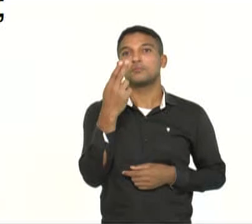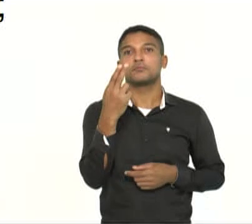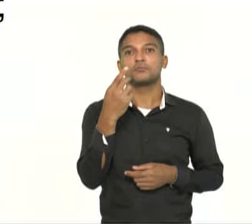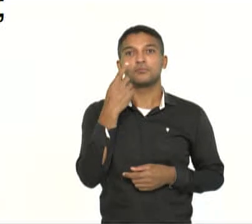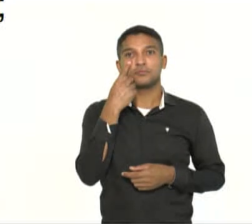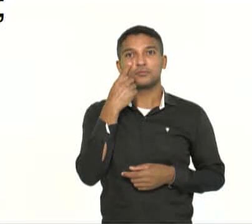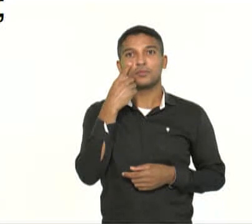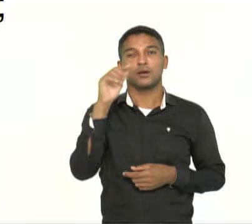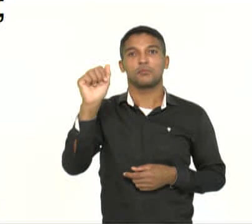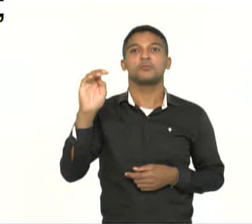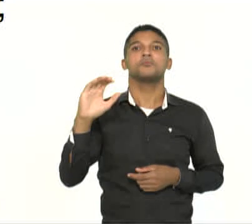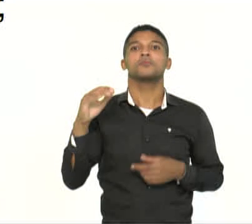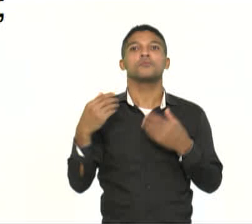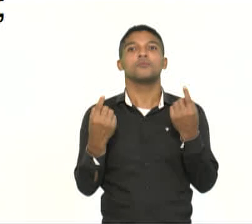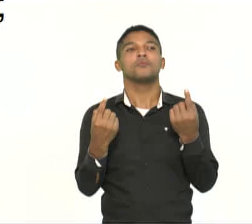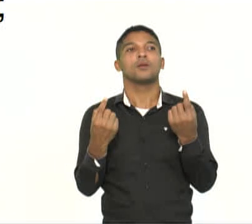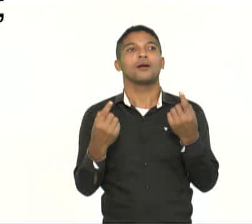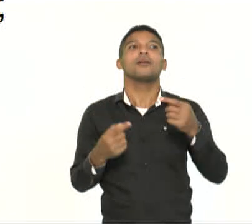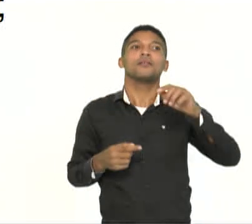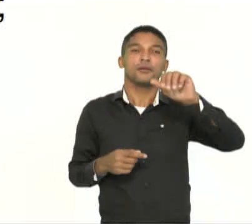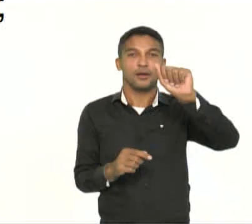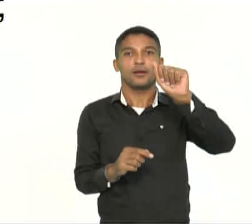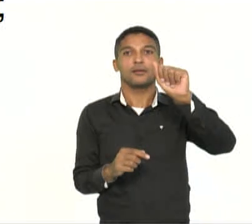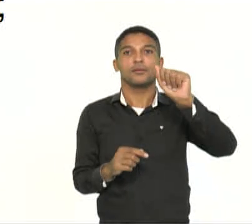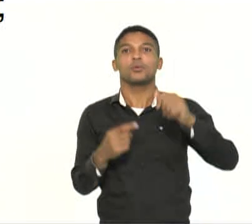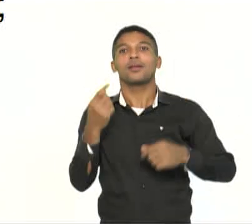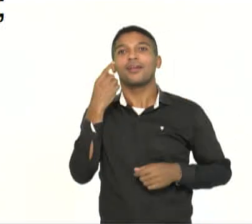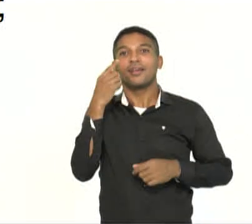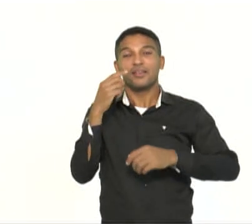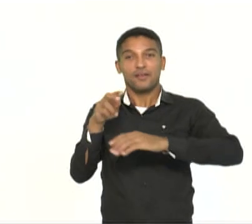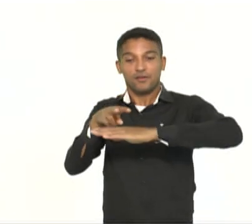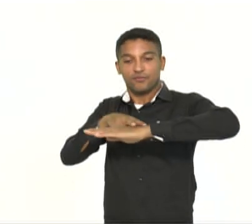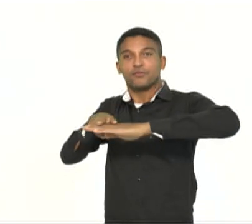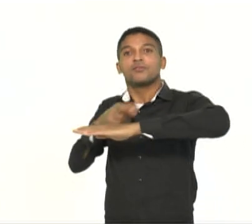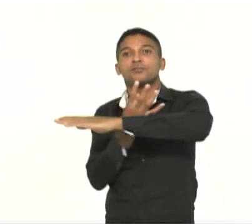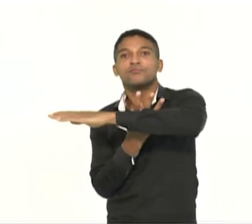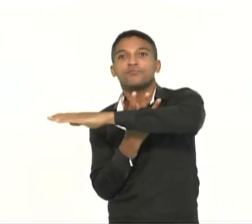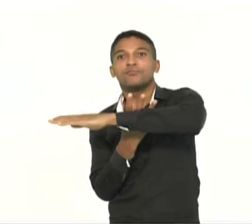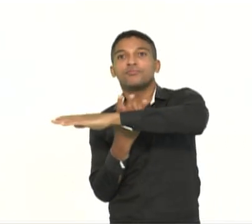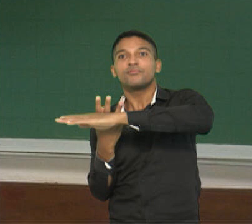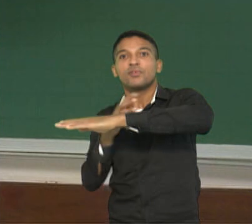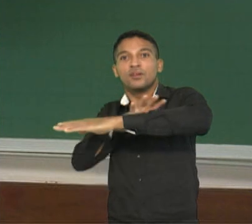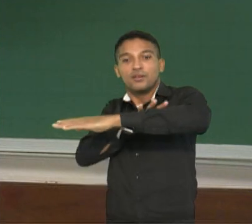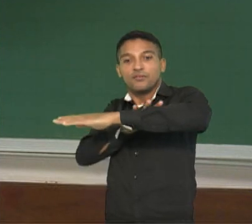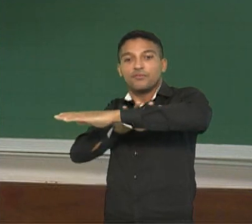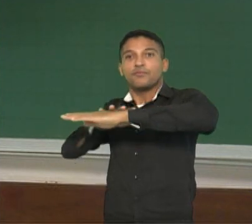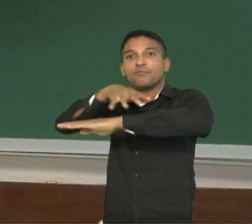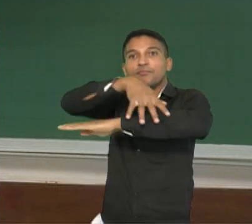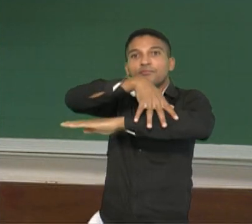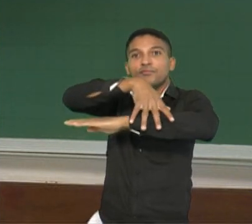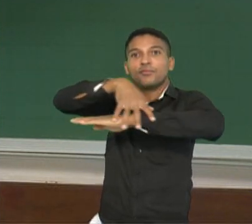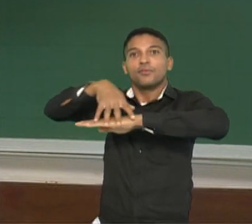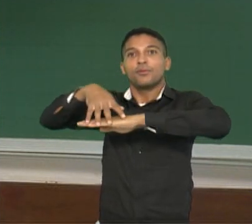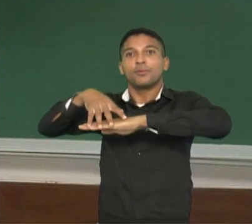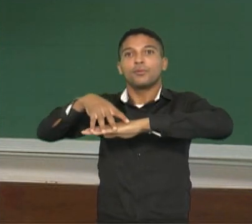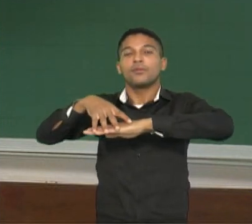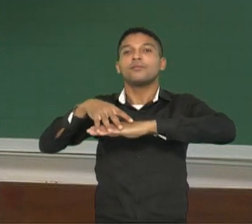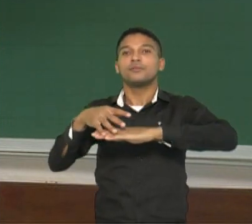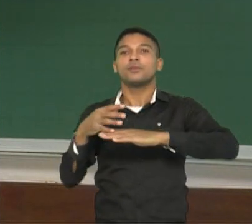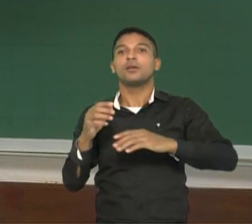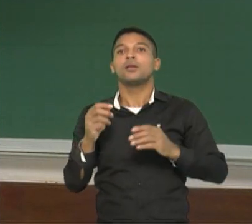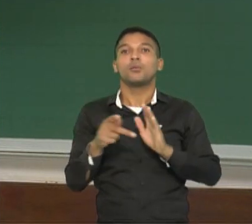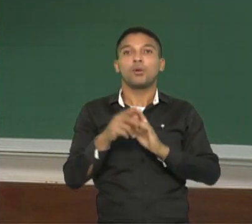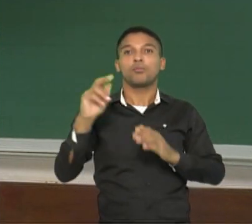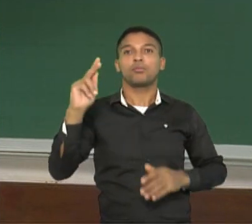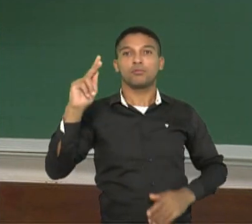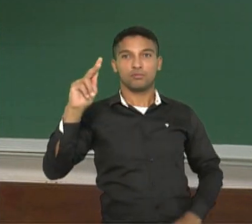resposta. Letra A. Vegetação de pequeno porte composta por herbáceas e gramíneas. Então, nessa nossa aula de hoje, nós fizemos uma revisão